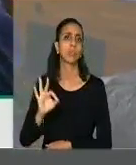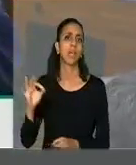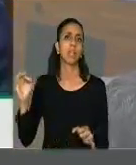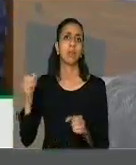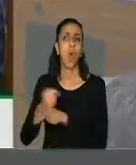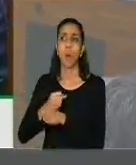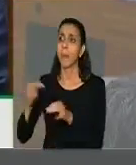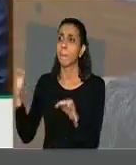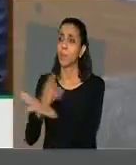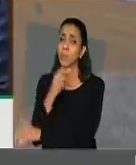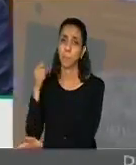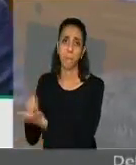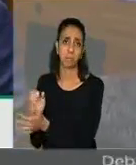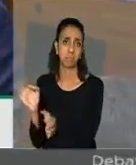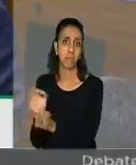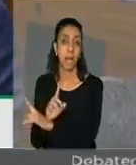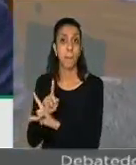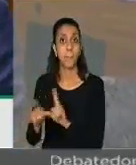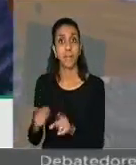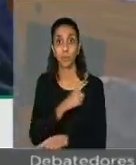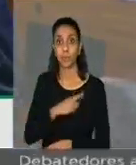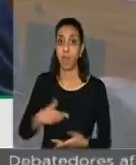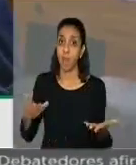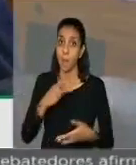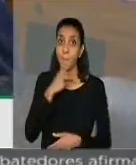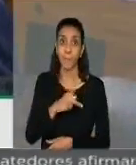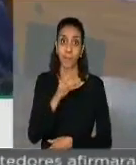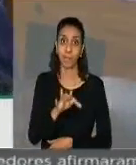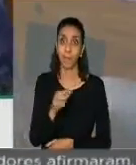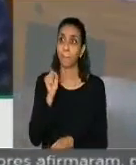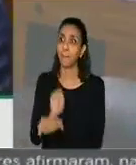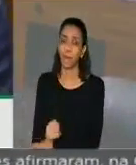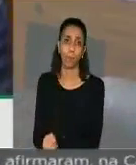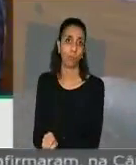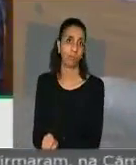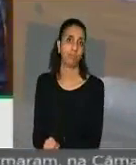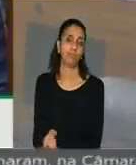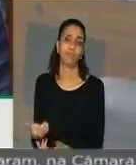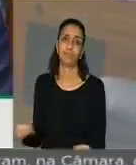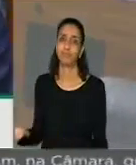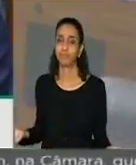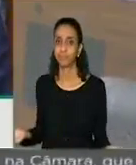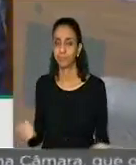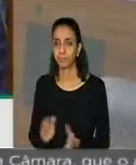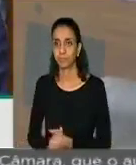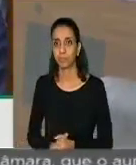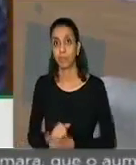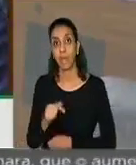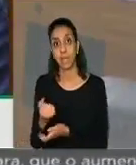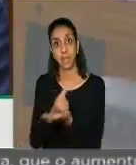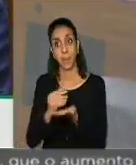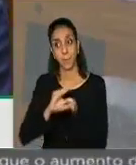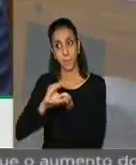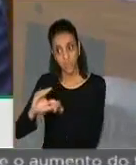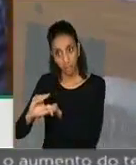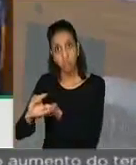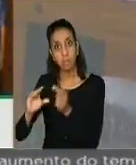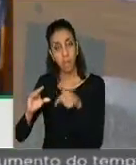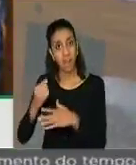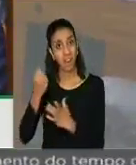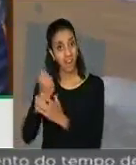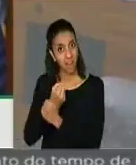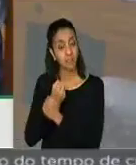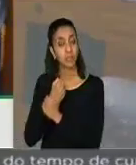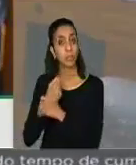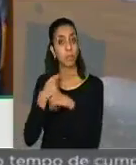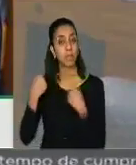e paga. Infelizmente, o governo atual do PT parou a obra. Mas além de colocar a emenda para garantir recursos, eu fiz